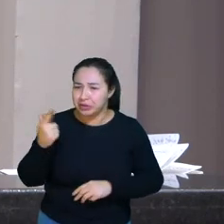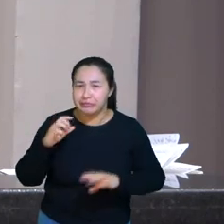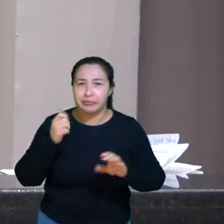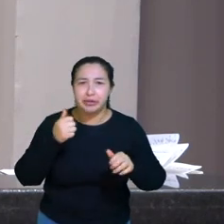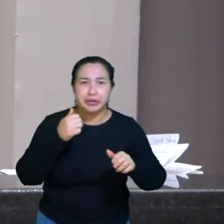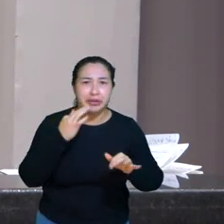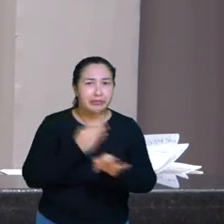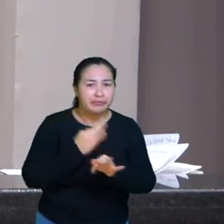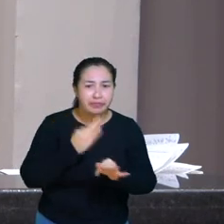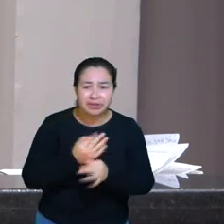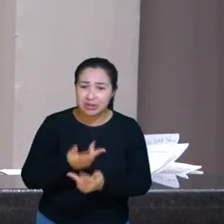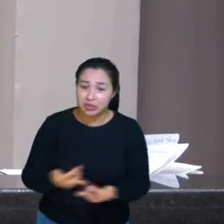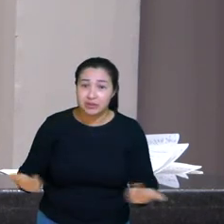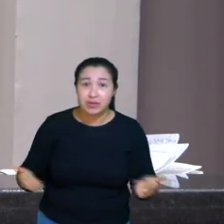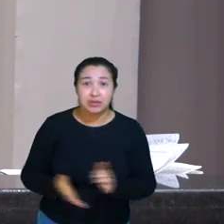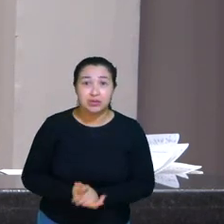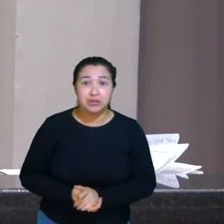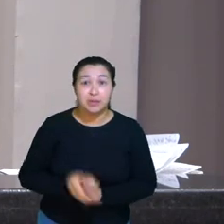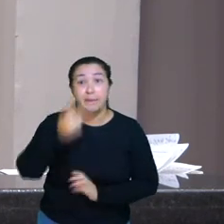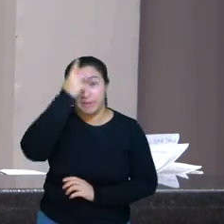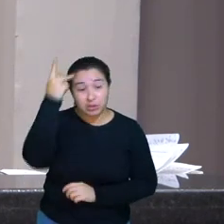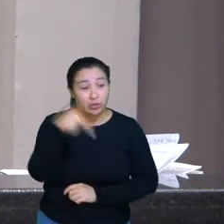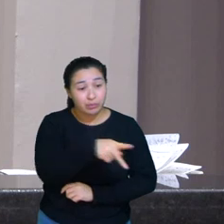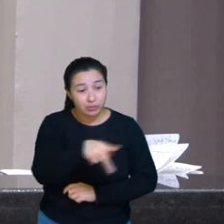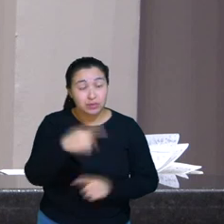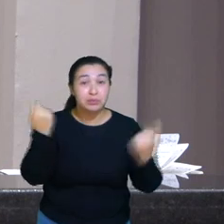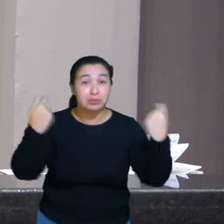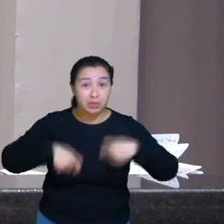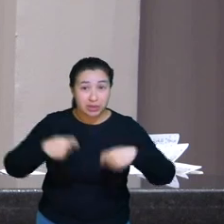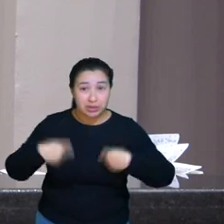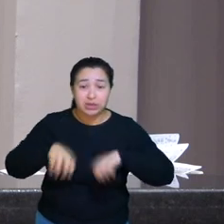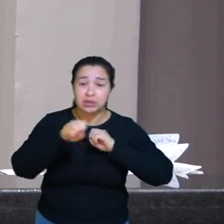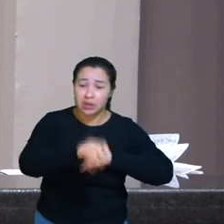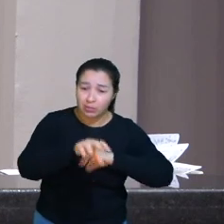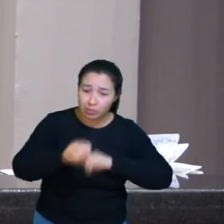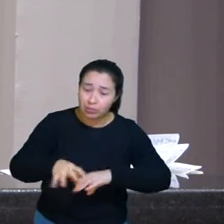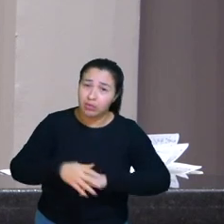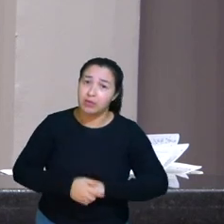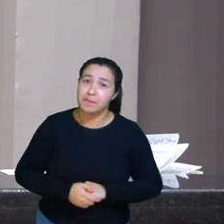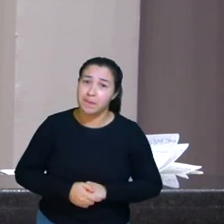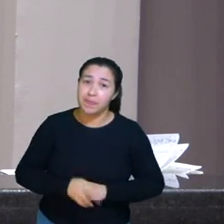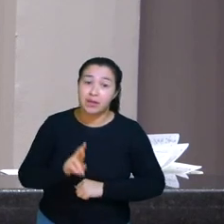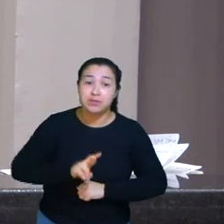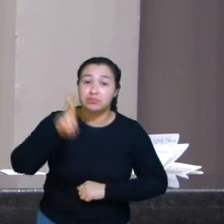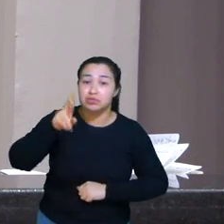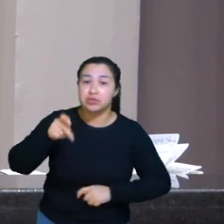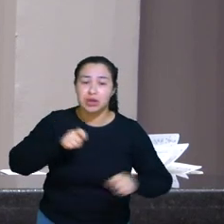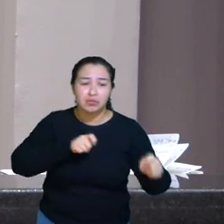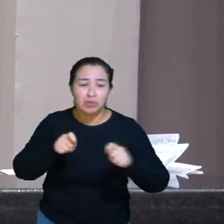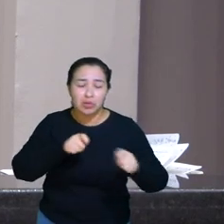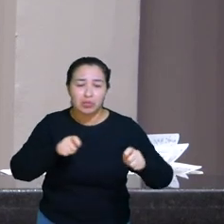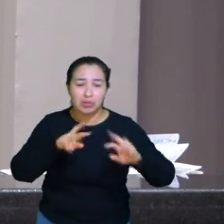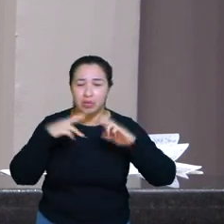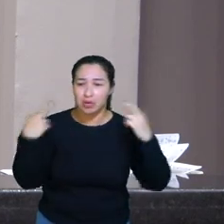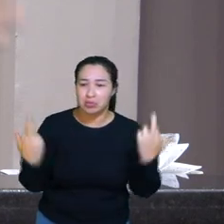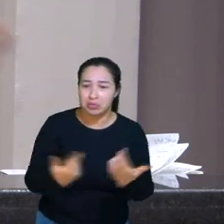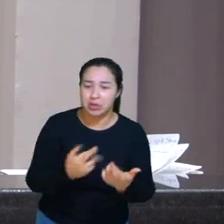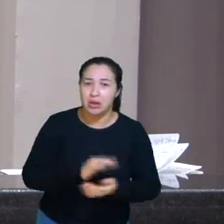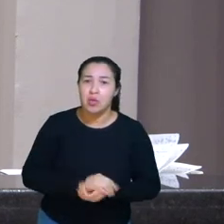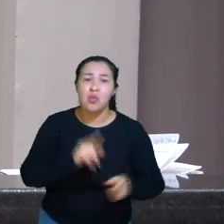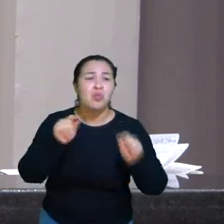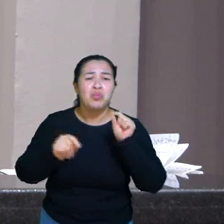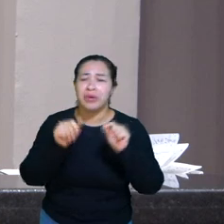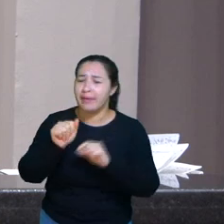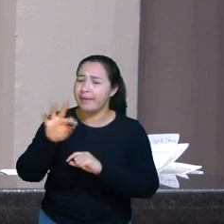estamos precisando o sujeito tem que saber coordenar uma reunião pedagógica o sujeito tem que saber o que é uma ata O que é uma pauta O que é uma